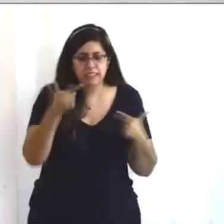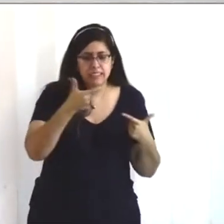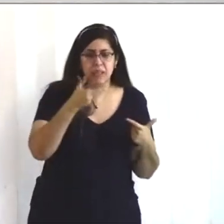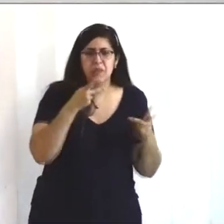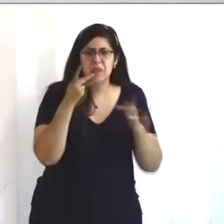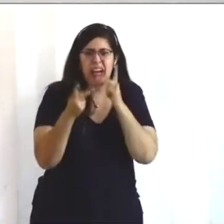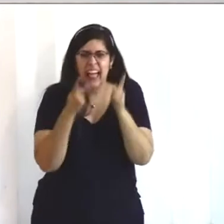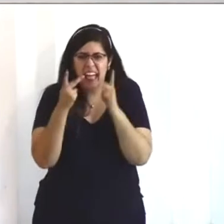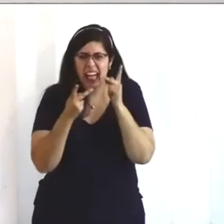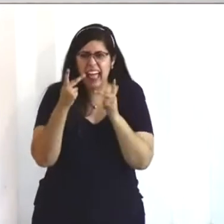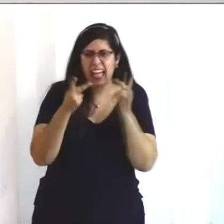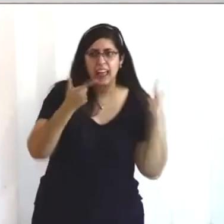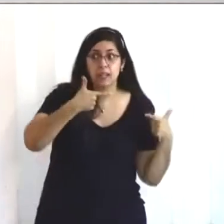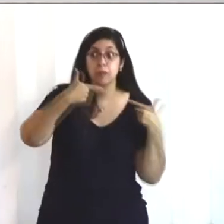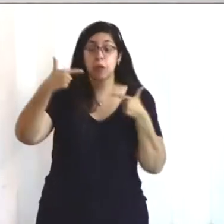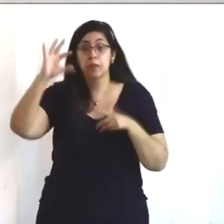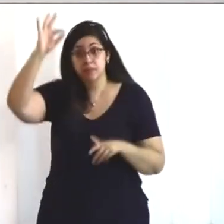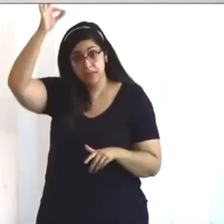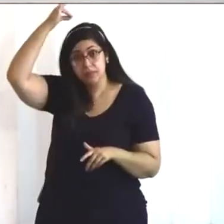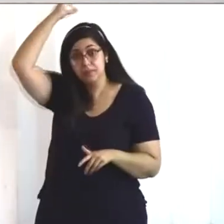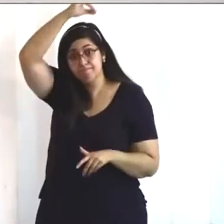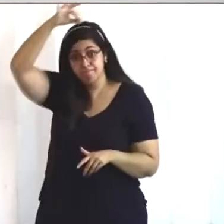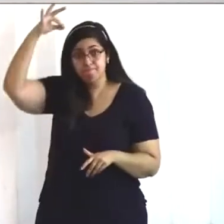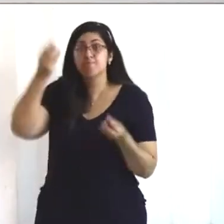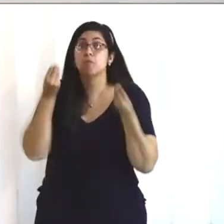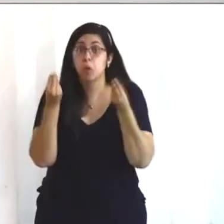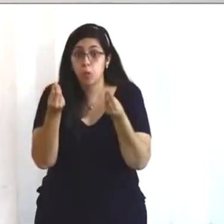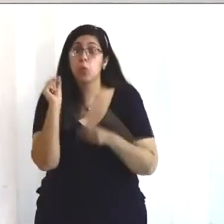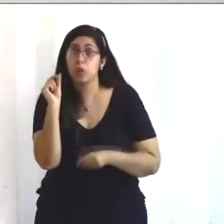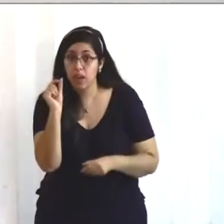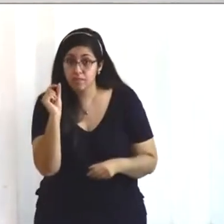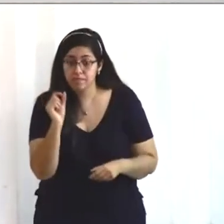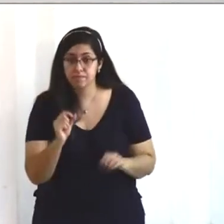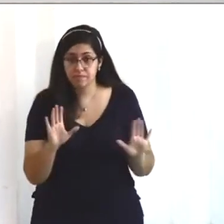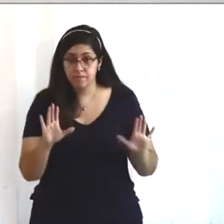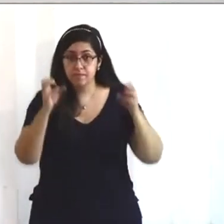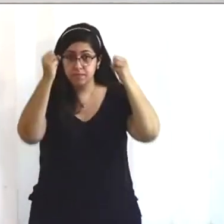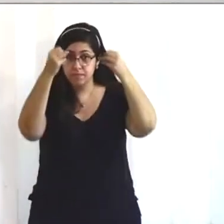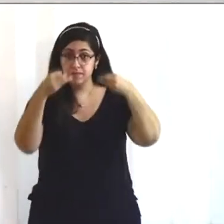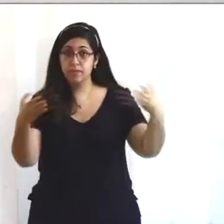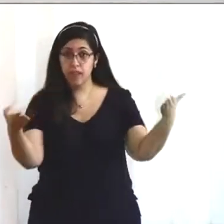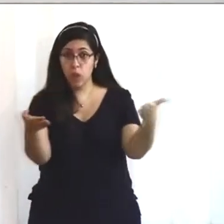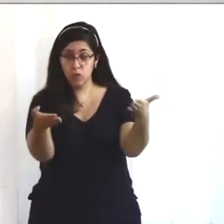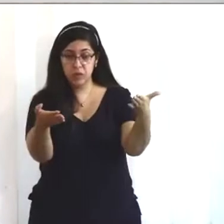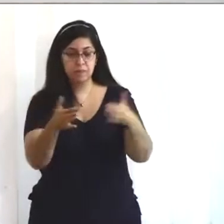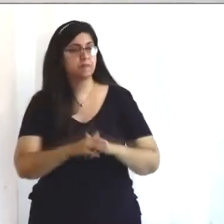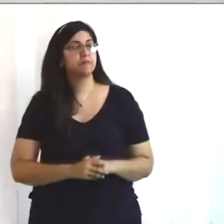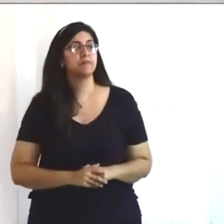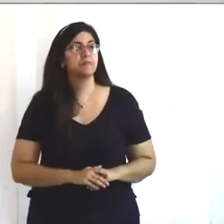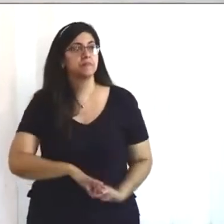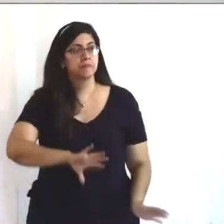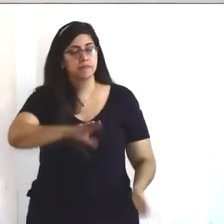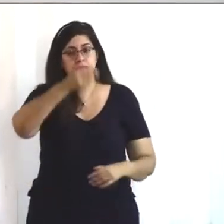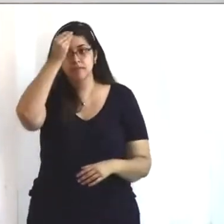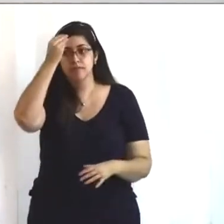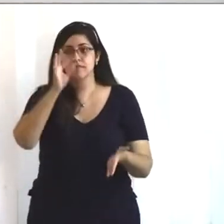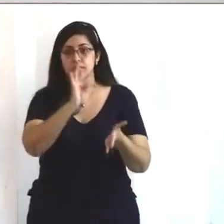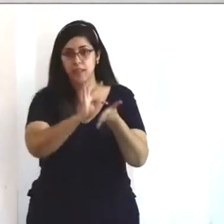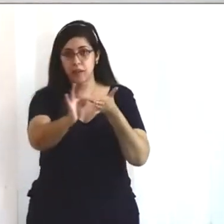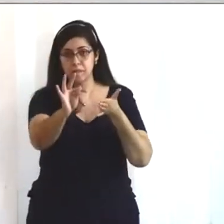Santo, não é? Eu quero dirigir esta breve exposição no seguinte sentido: essa é